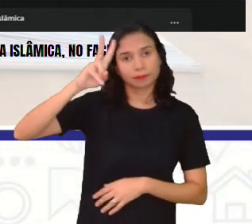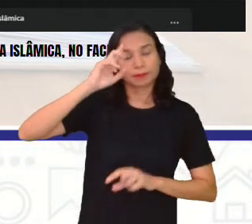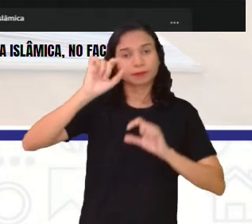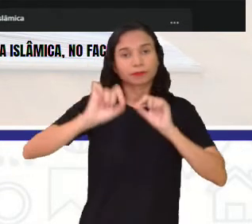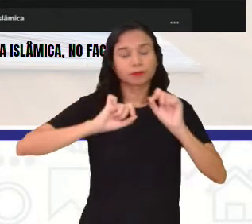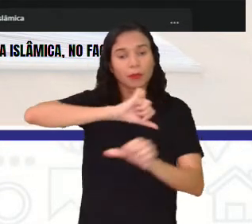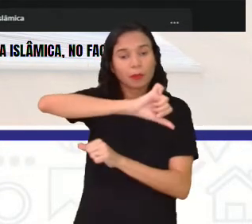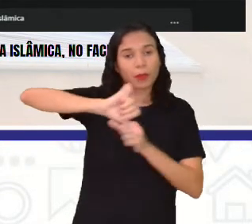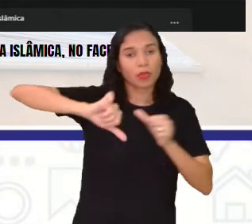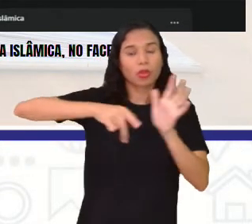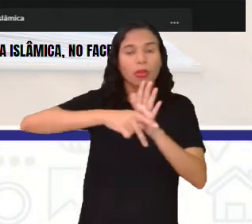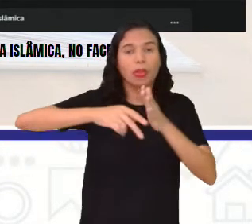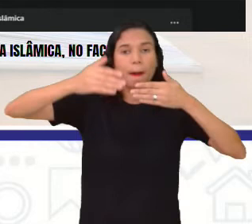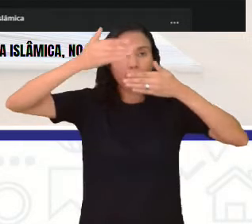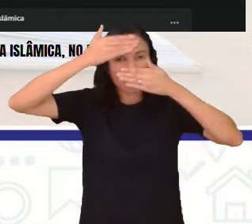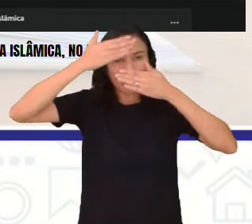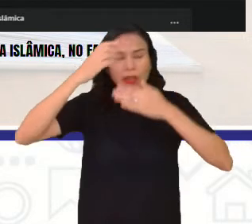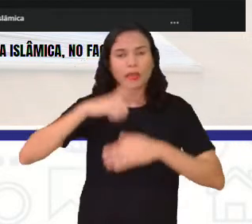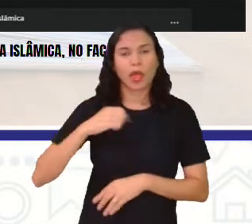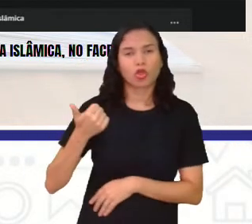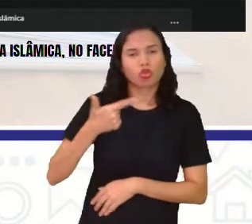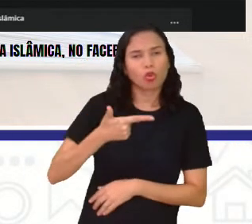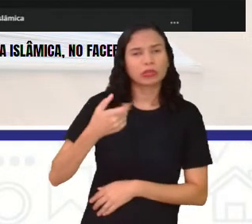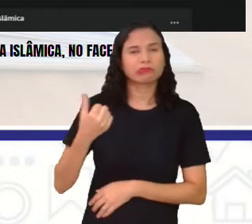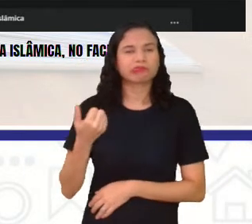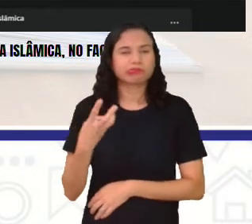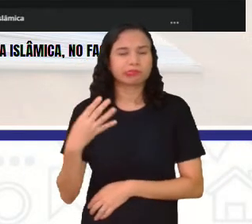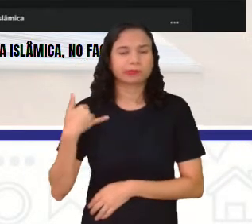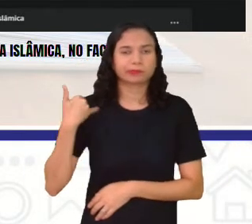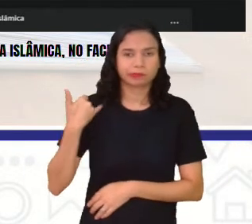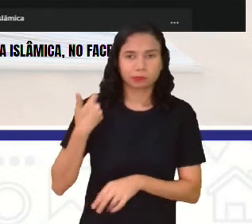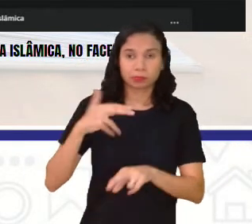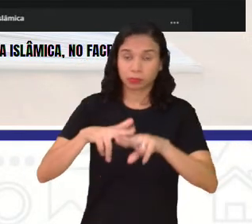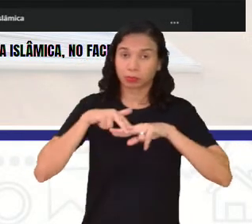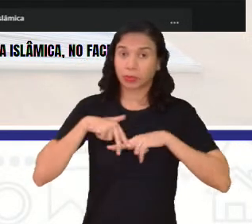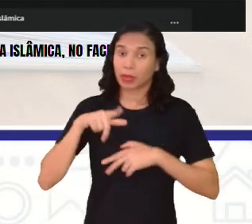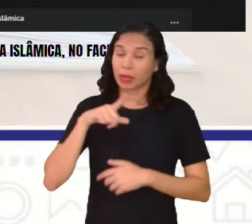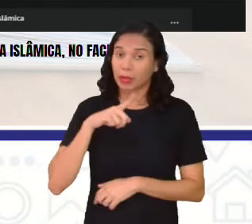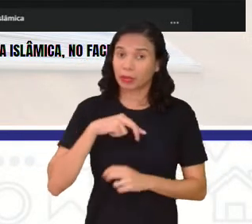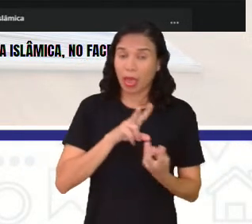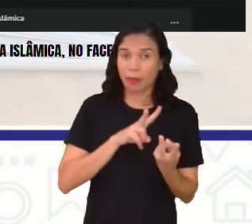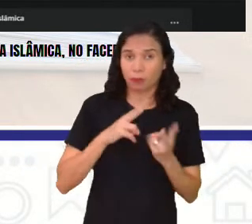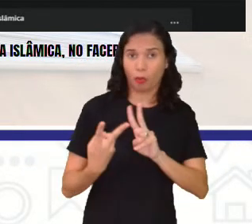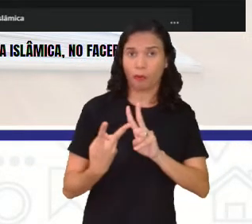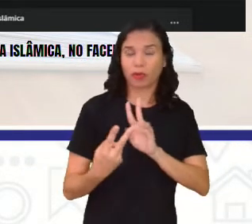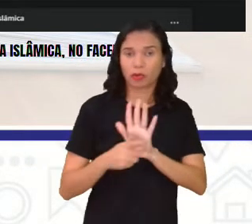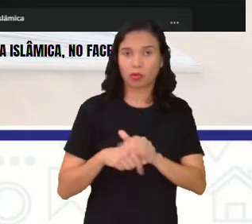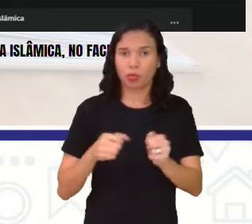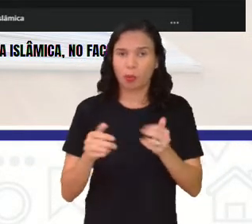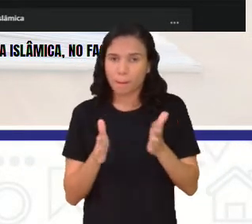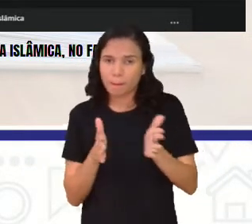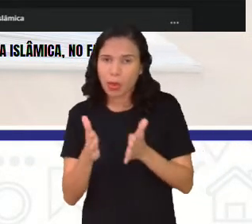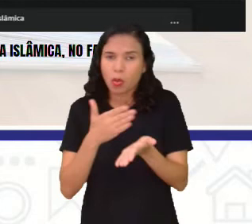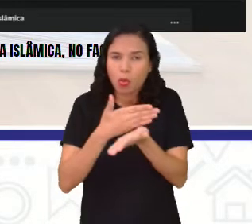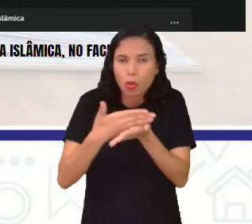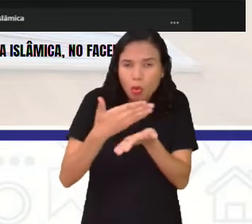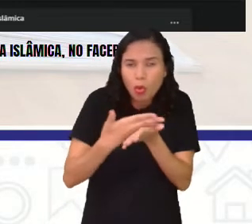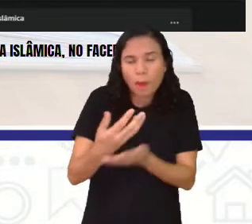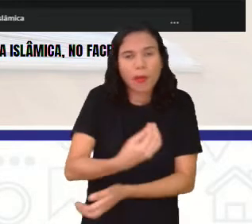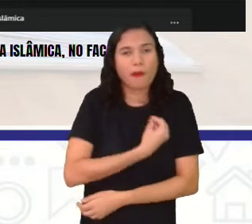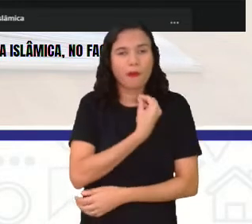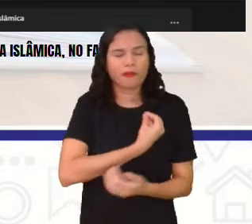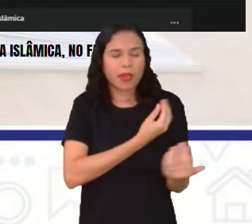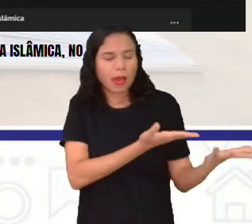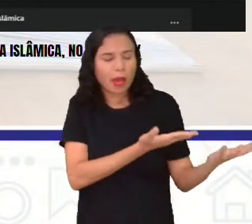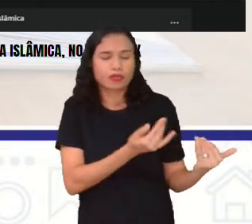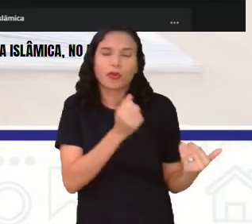me tornei muçulmano por volta dos 12 ou 13 anos de idade. E apesar de ter me convertido numa fase muito inicial da minha vida como um